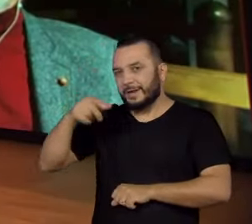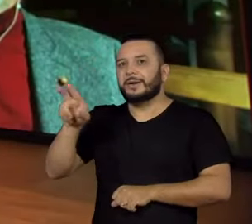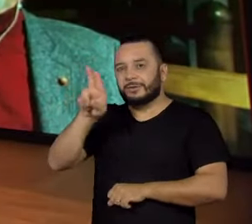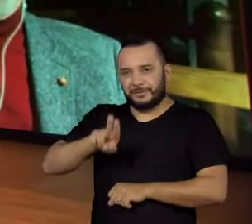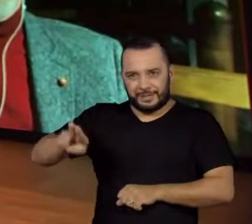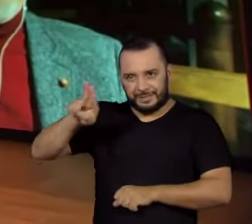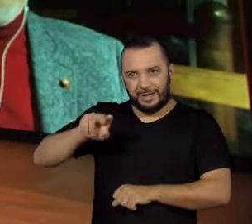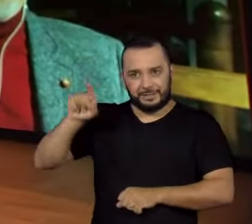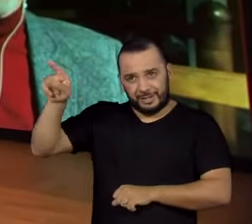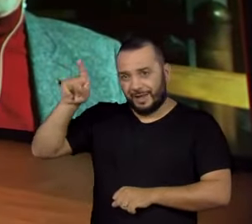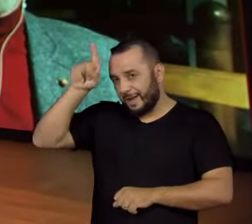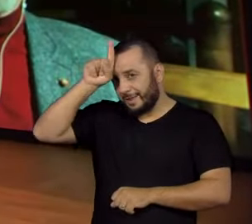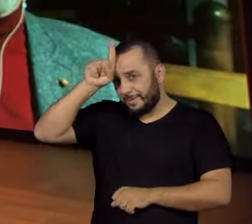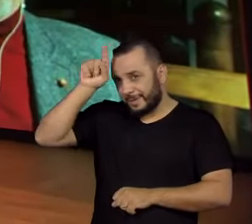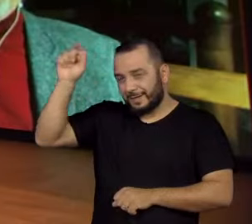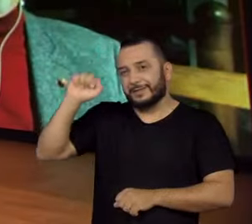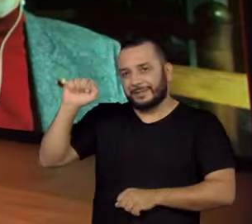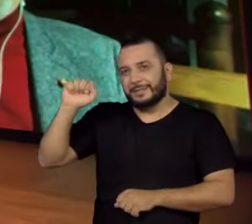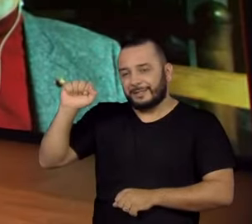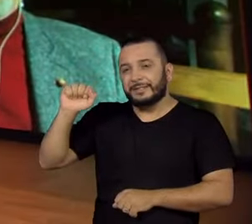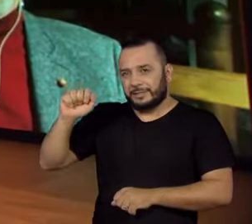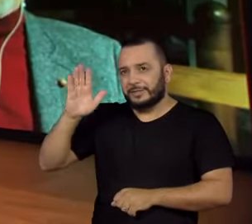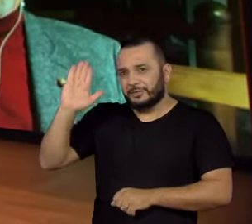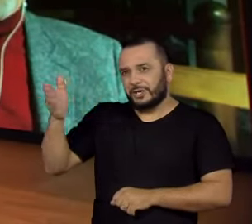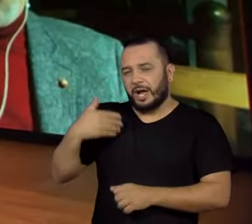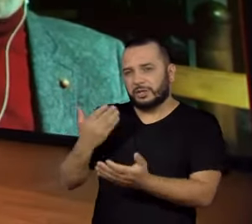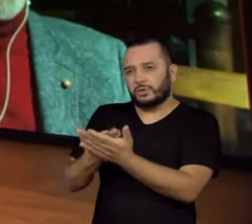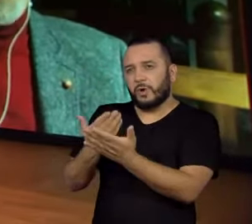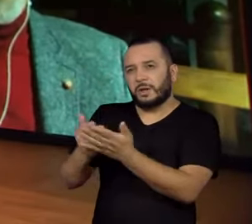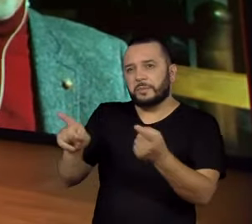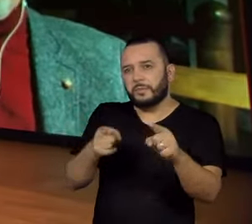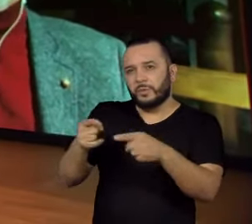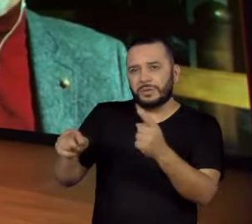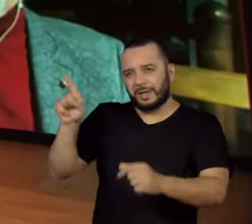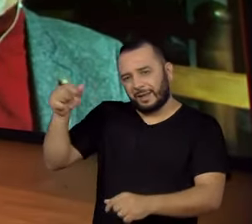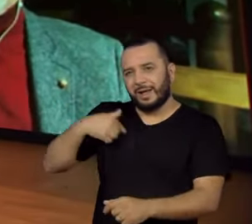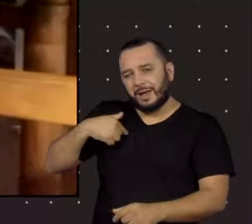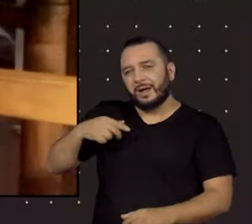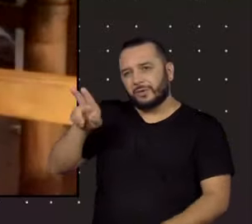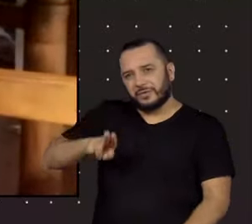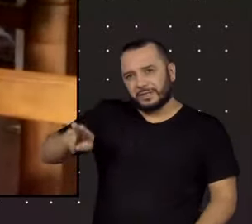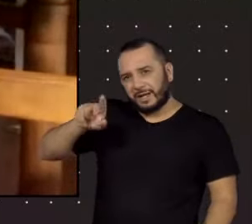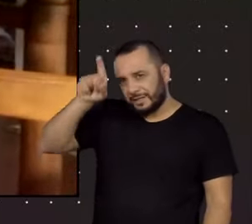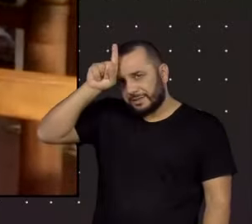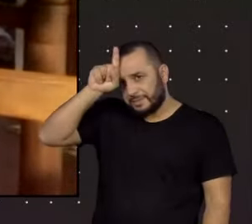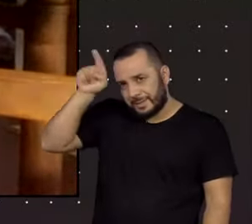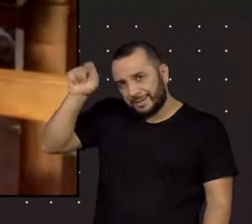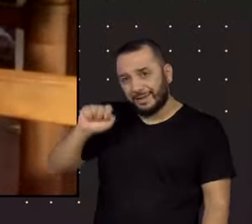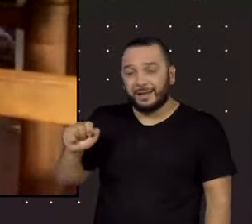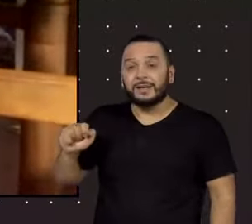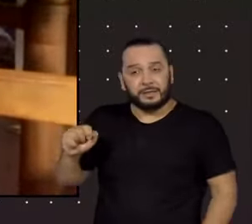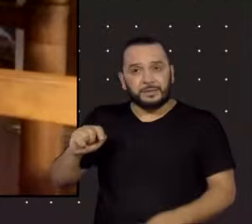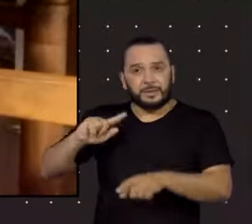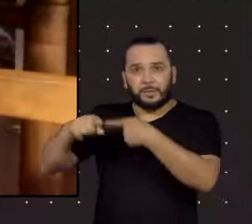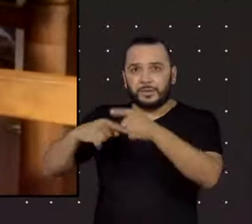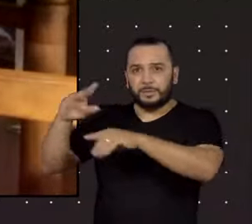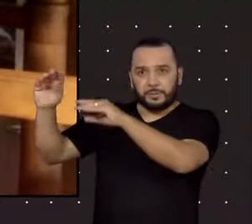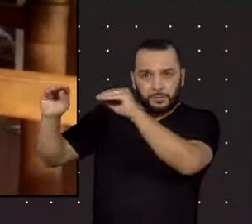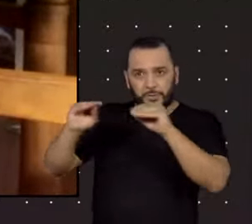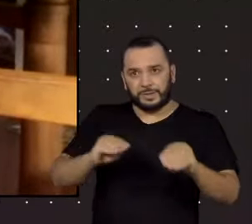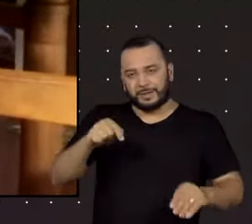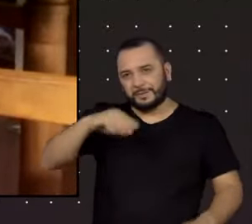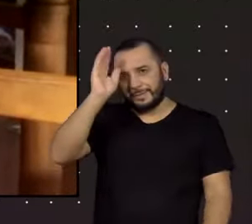de Música, na Universidade de Freiburg, Escola Superior de Música da Universidade de Freiburg. Quando eu voltei ao Brasil, fui